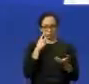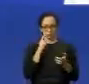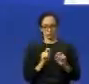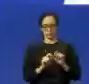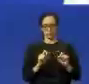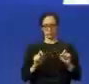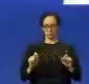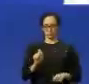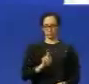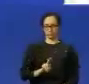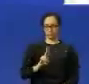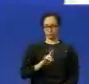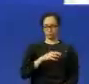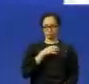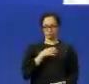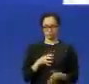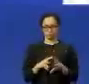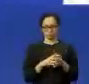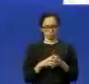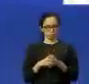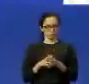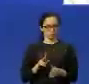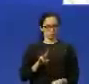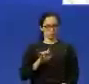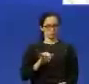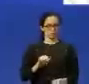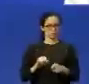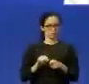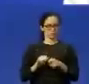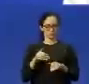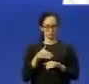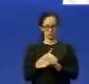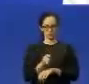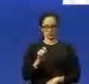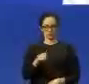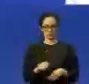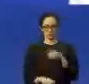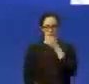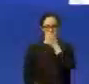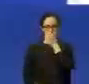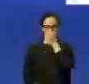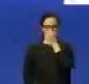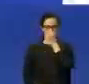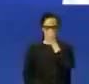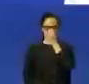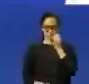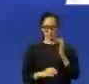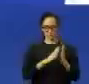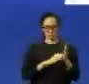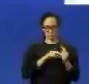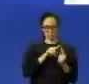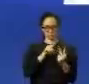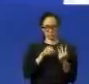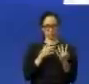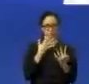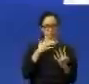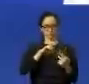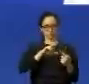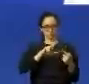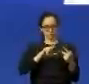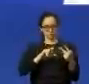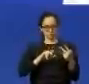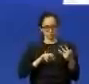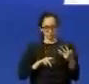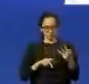modelos, então, distintos de brinquedo do caminhão cegonha que essa empresa poderá produzir? Então, pintam-se 4 carrinhos, um de cada cor. O